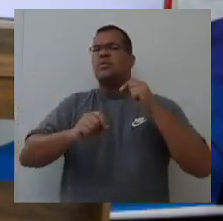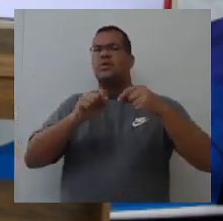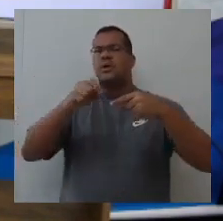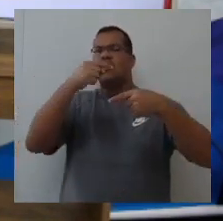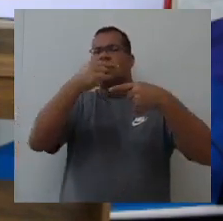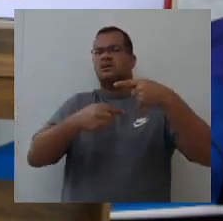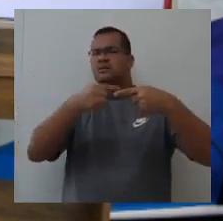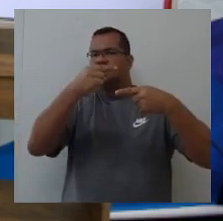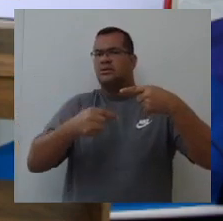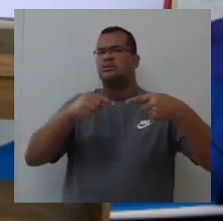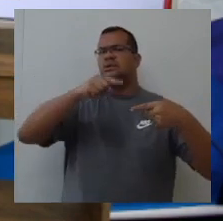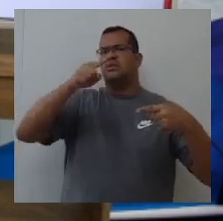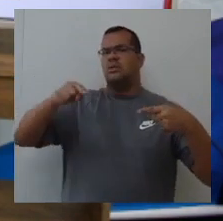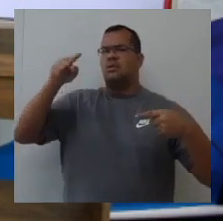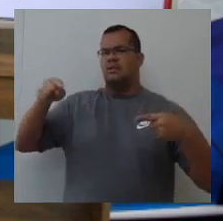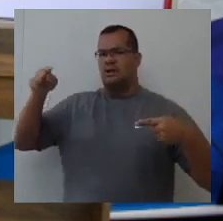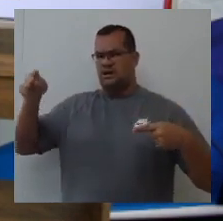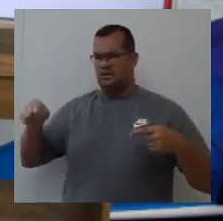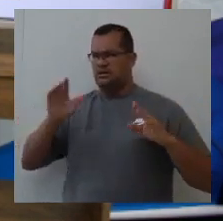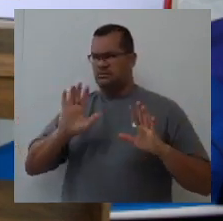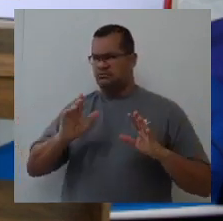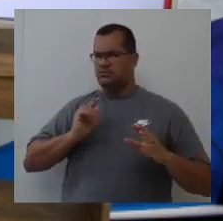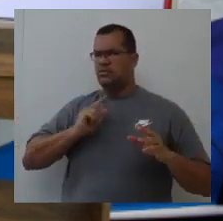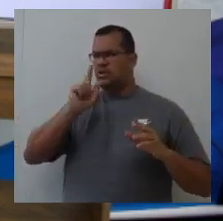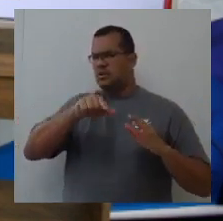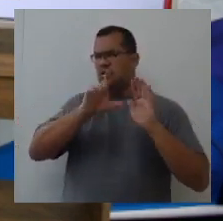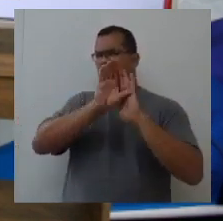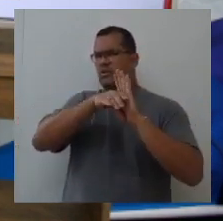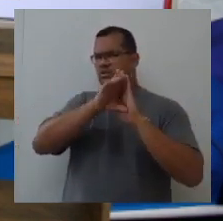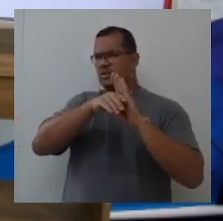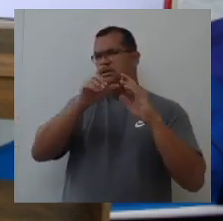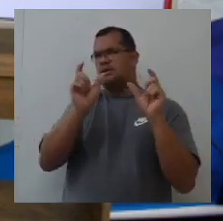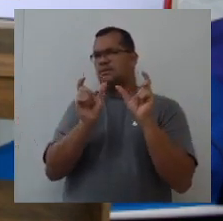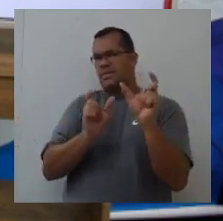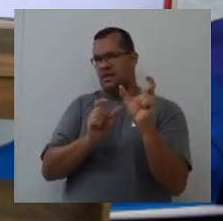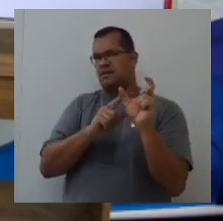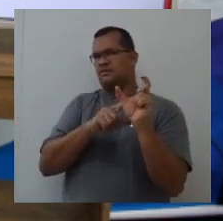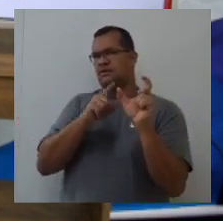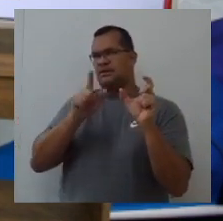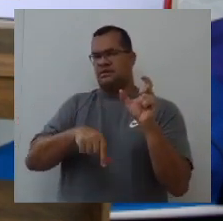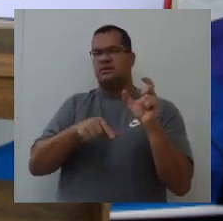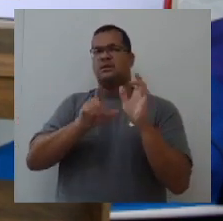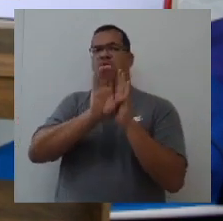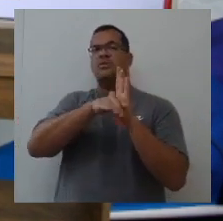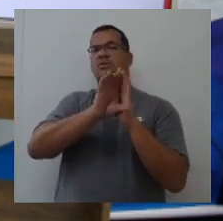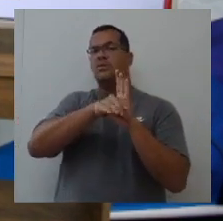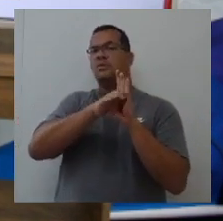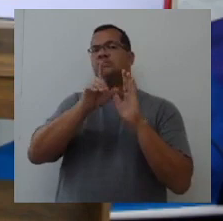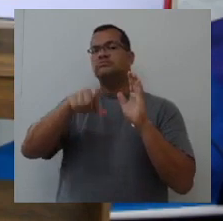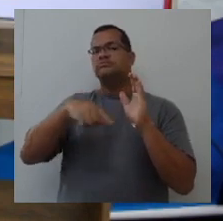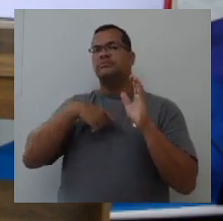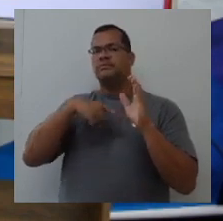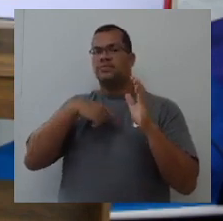razões trigonométricas. Primeiro, pela definição da palavra, né? Razão é um conceito matemático que tem a